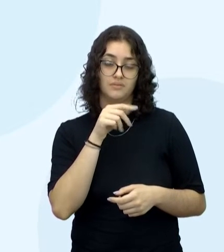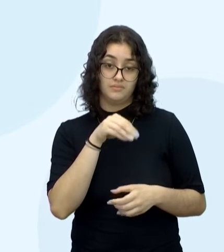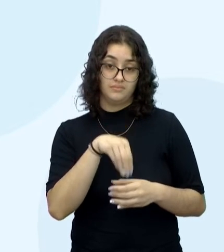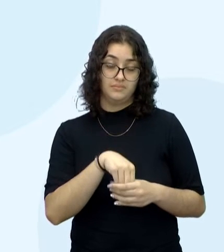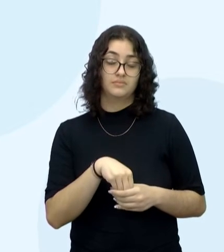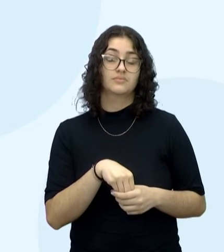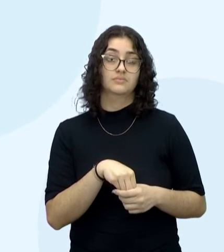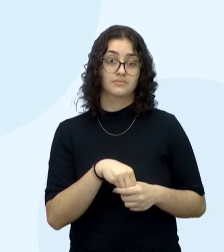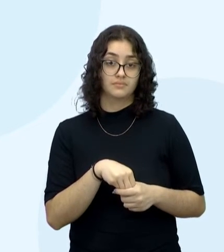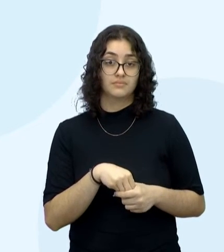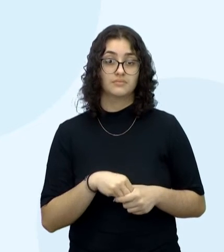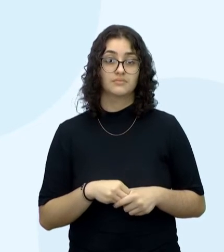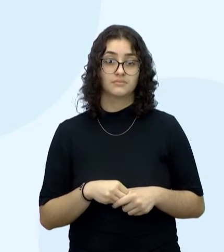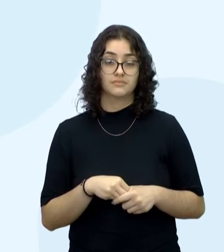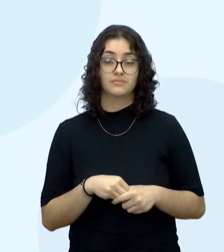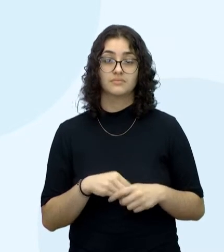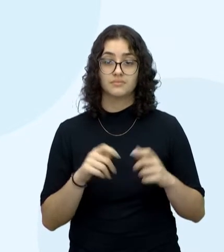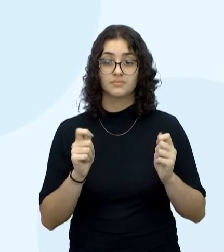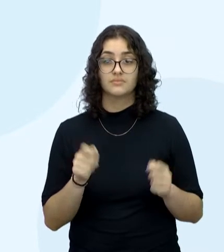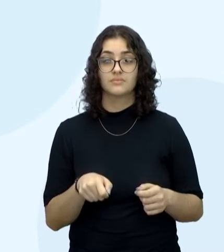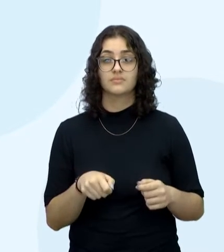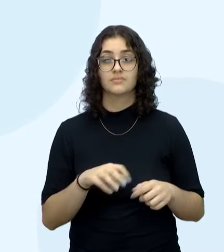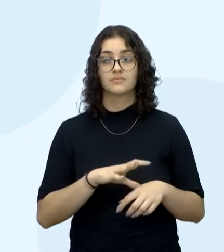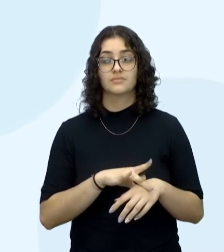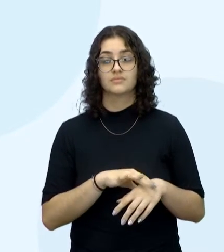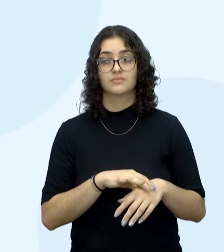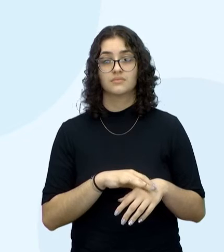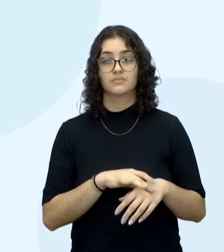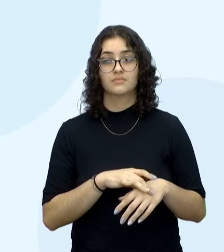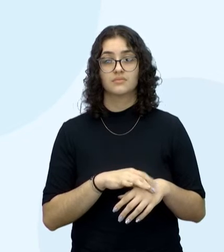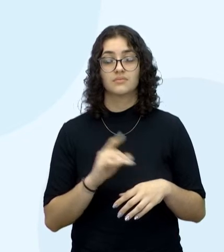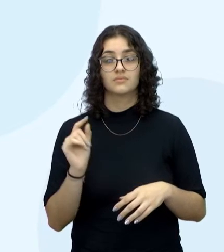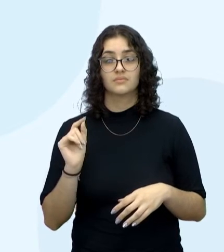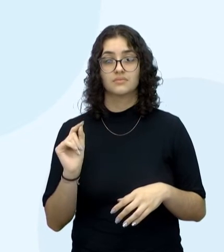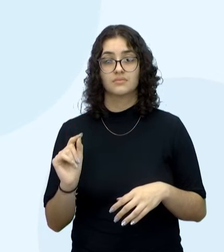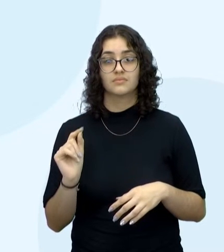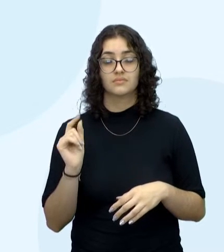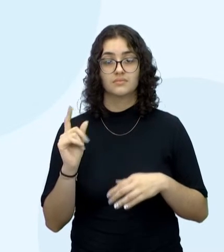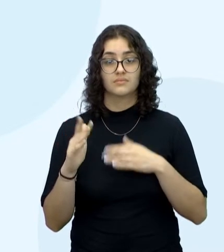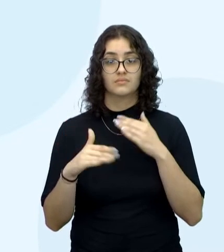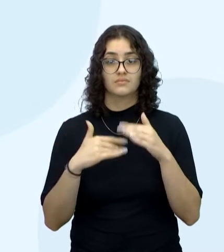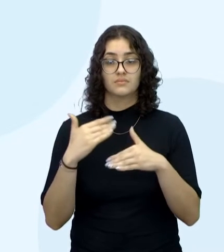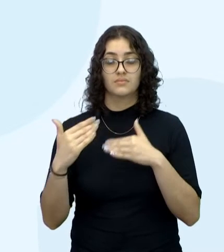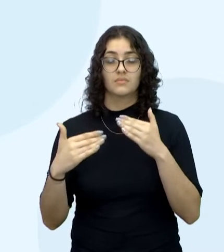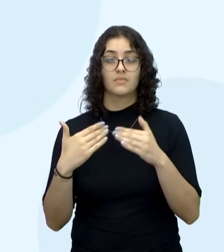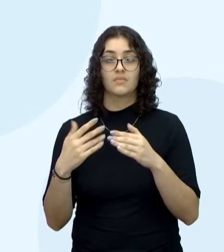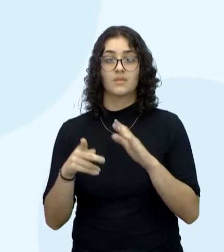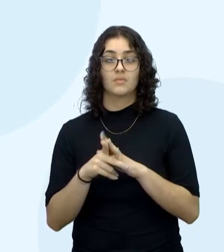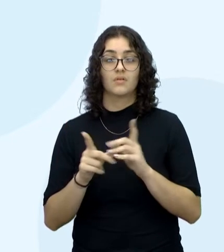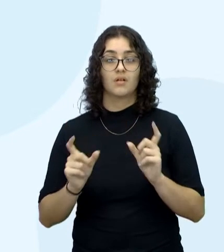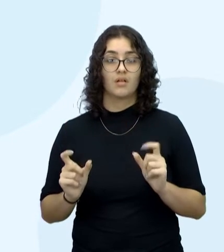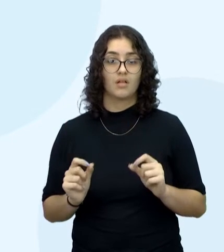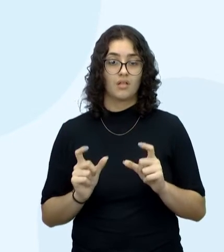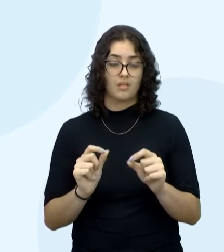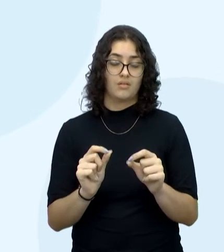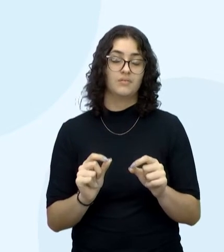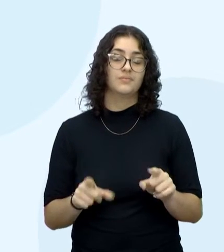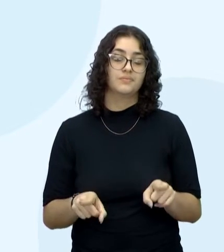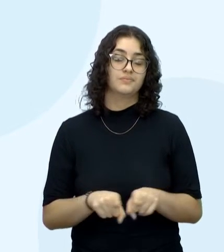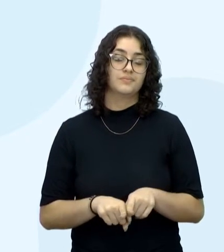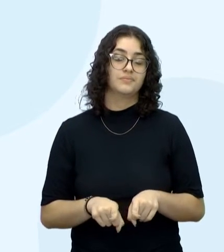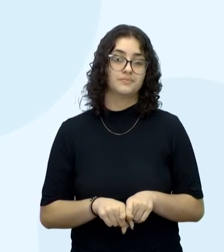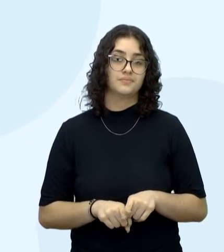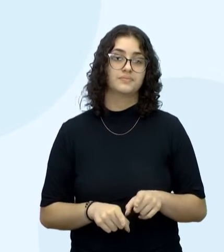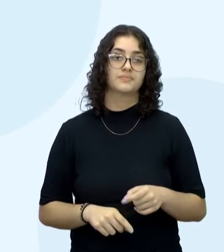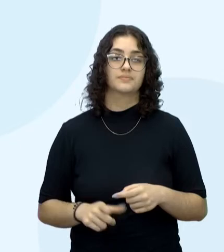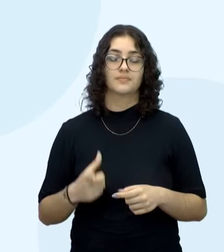né? Pode desencadear aí o desenvolvimento de alguns cânceres. E até mesmo existem